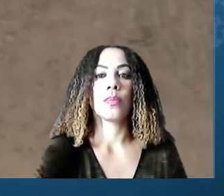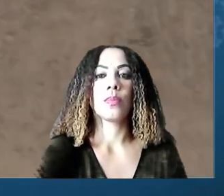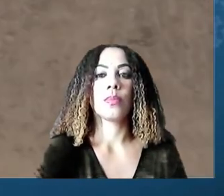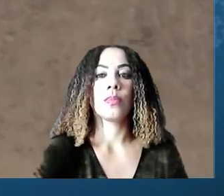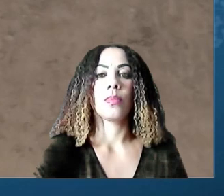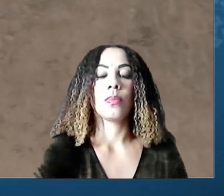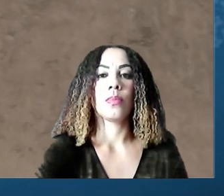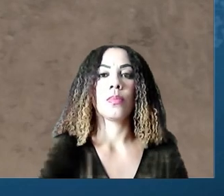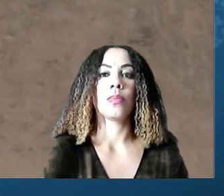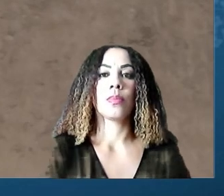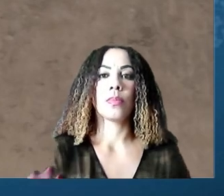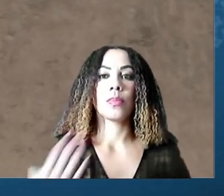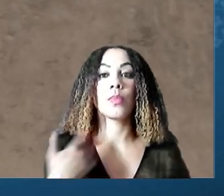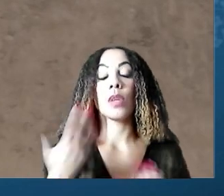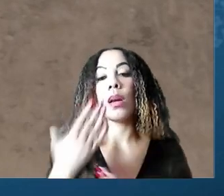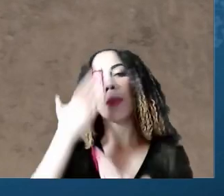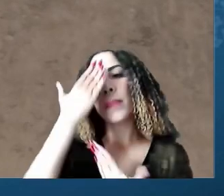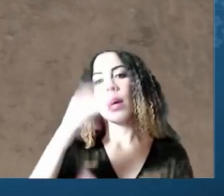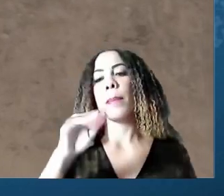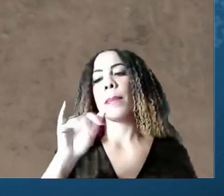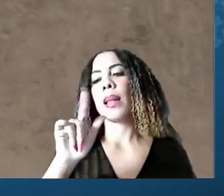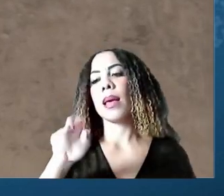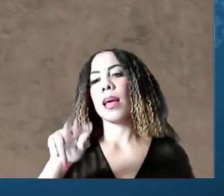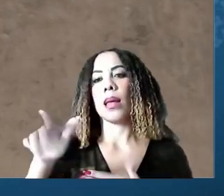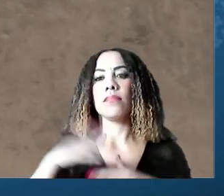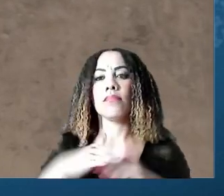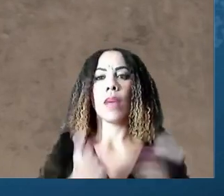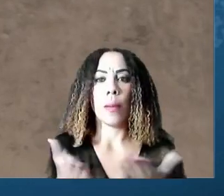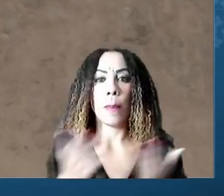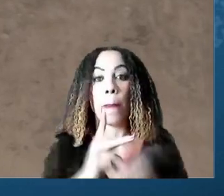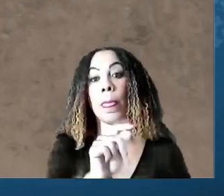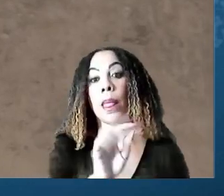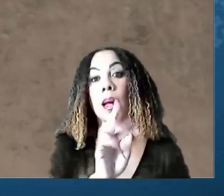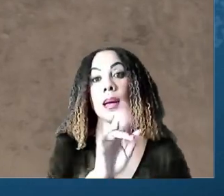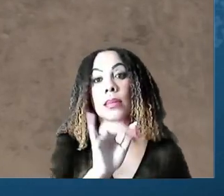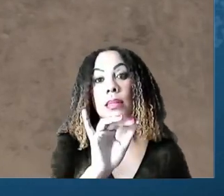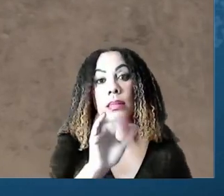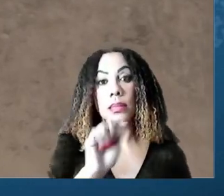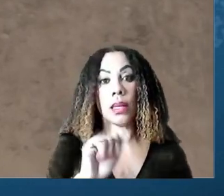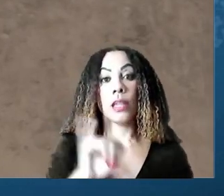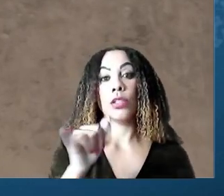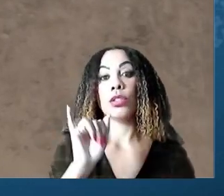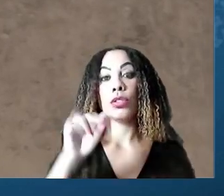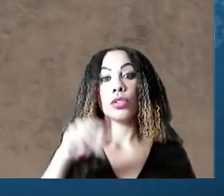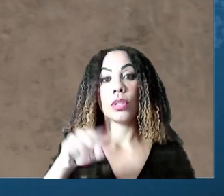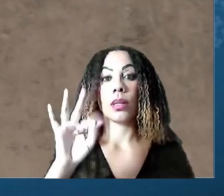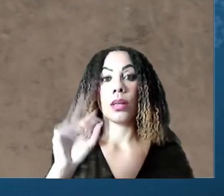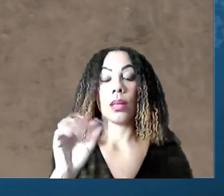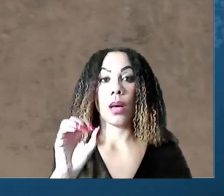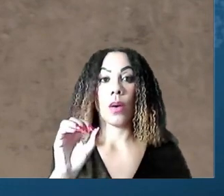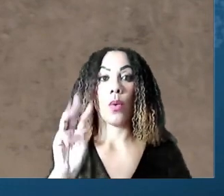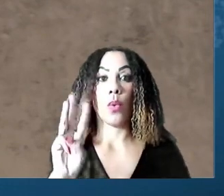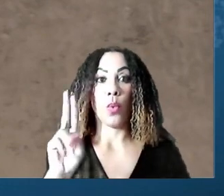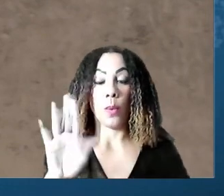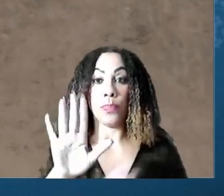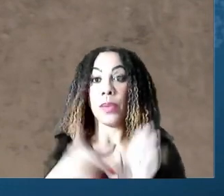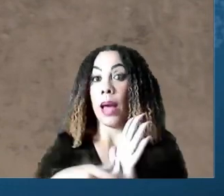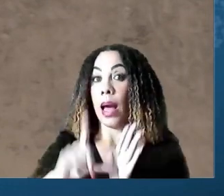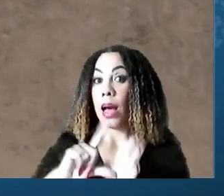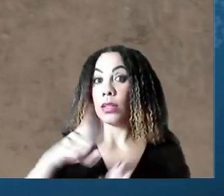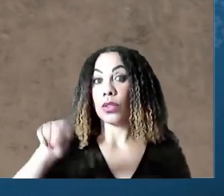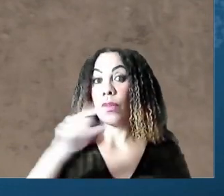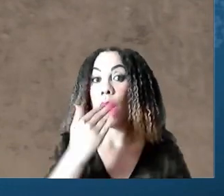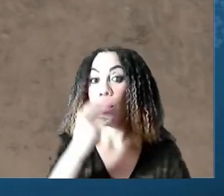Obrigada, Milena, pela sua condução. Patrícia, Jintal também, muito obrigada. Gente, antes de ir para o almoço, lembrando que no